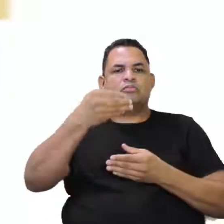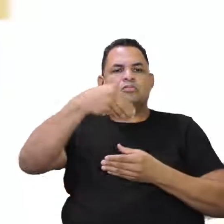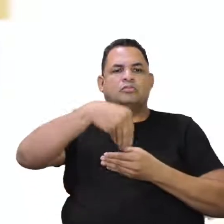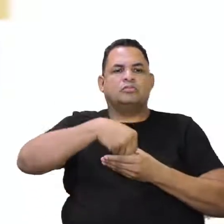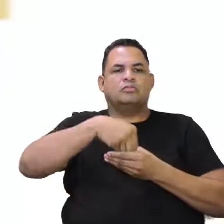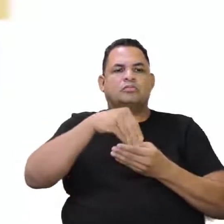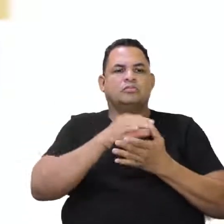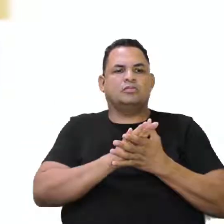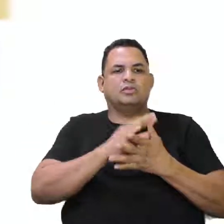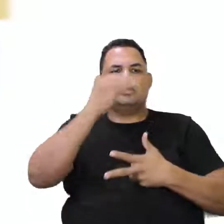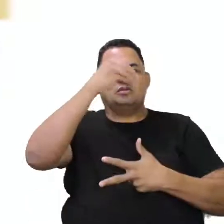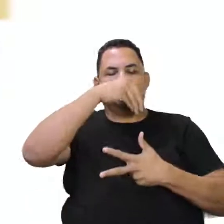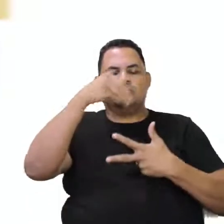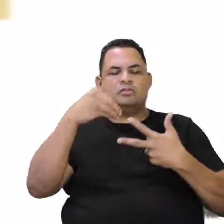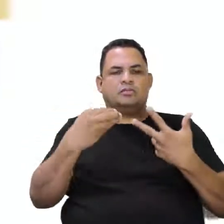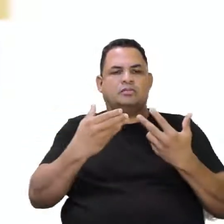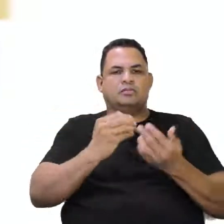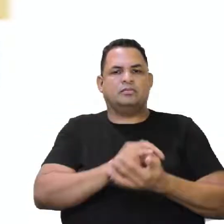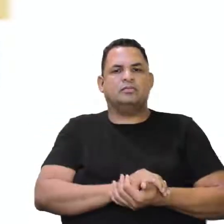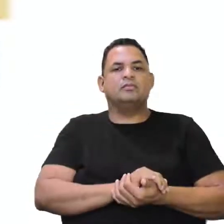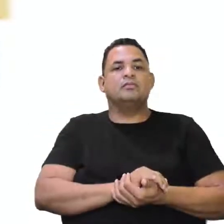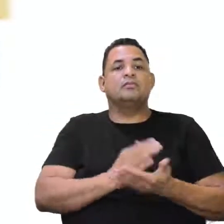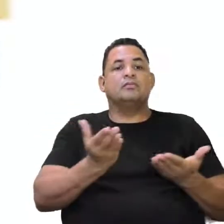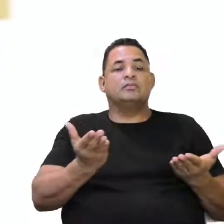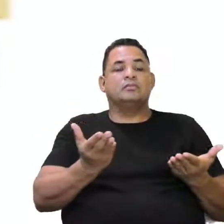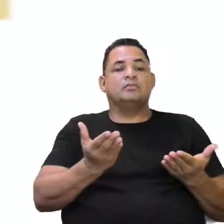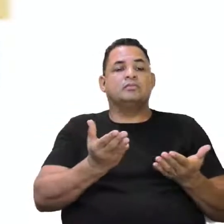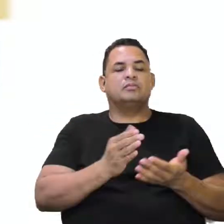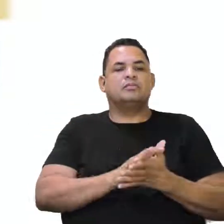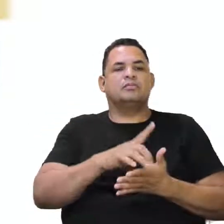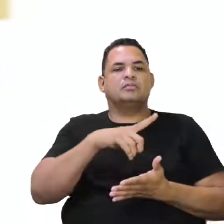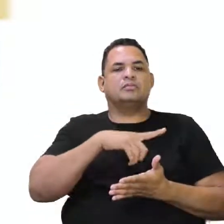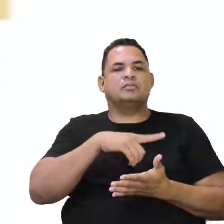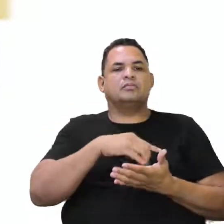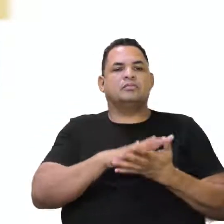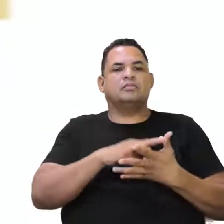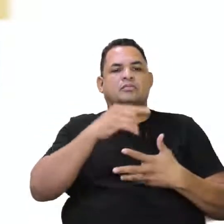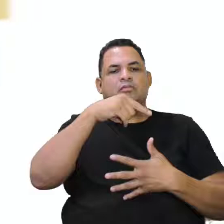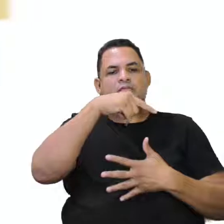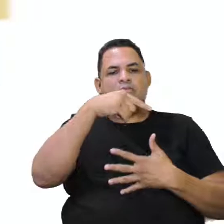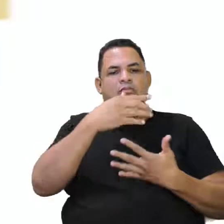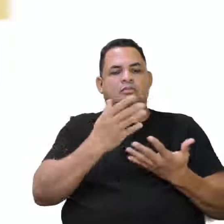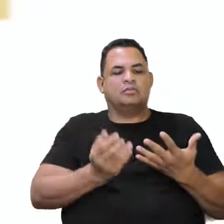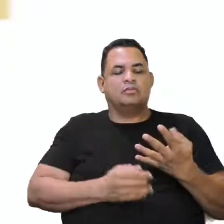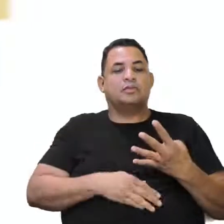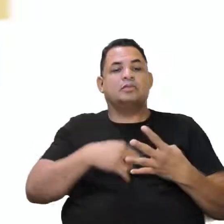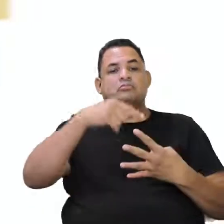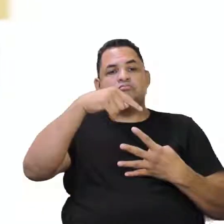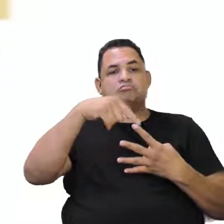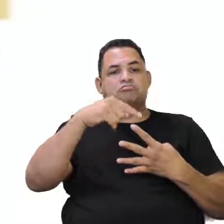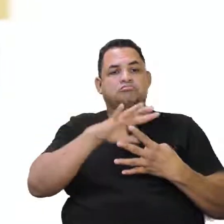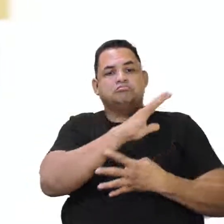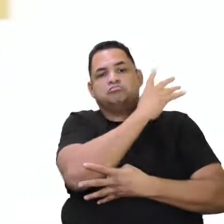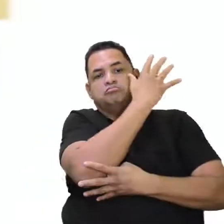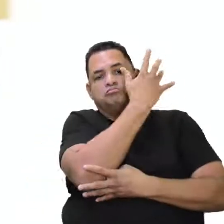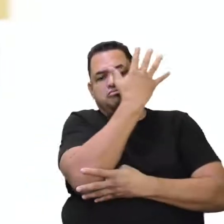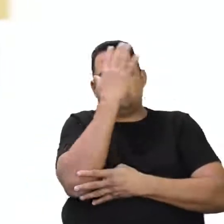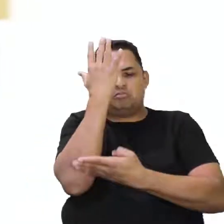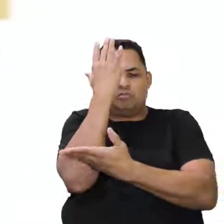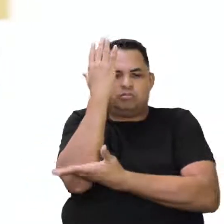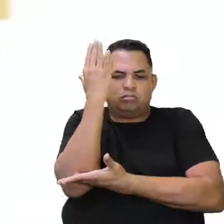dentro do Enem, tá bom? E aí, obviamente, a gente tem esses pontos aqui, que é a questão do